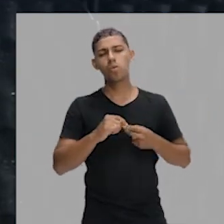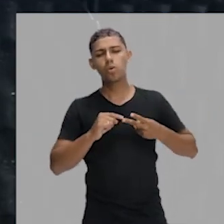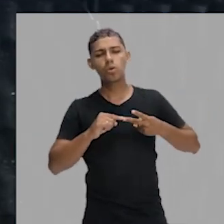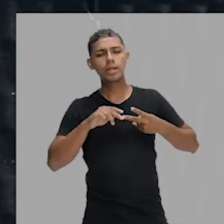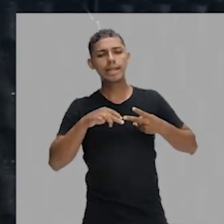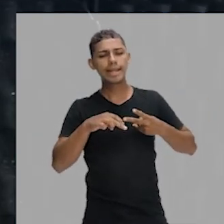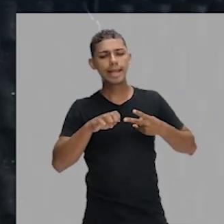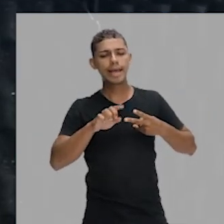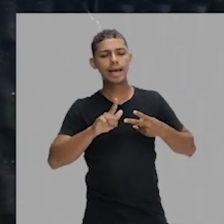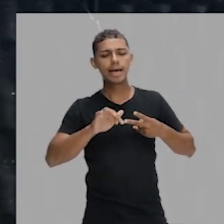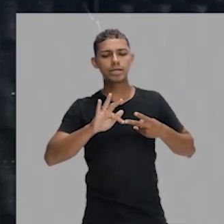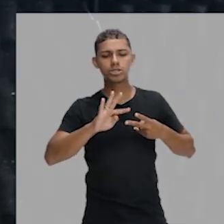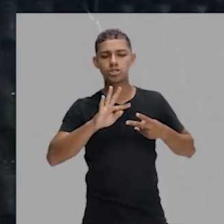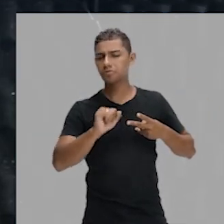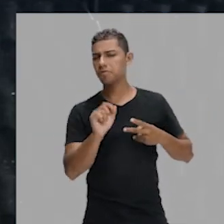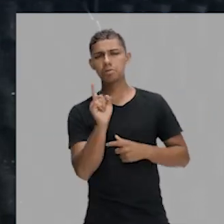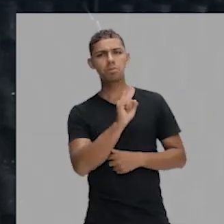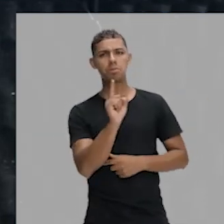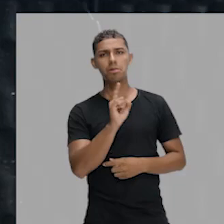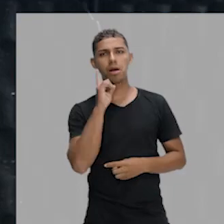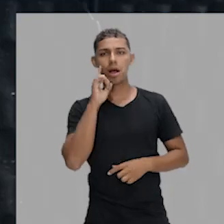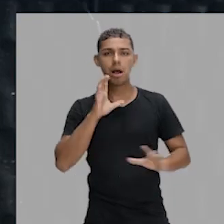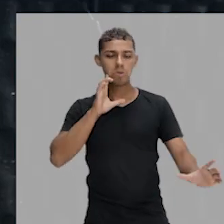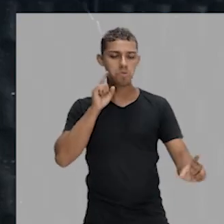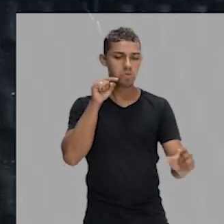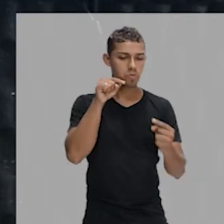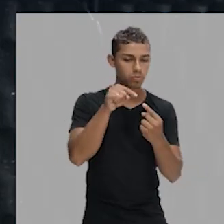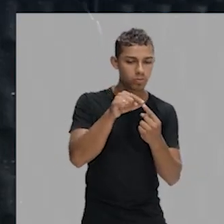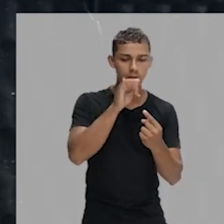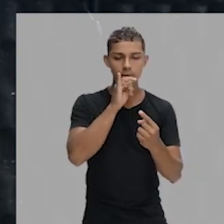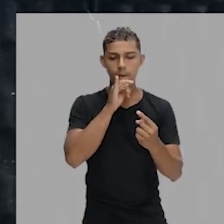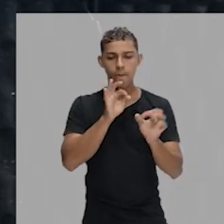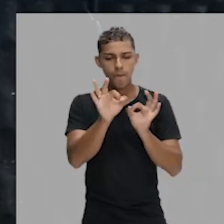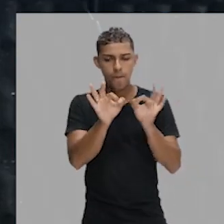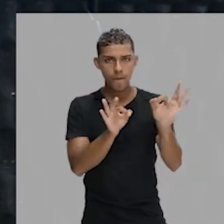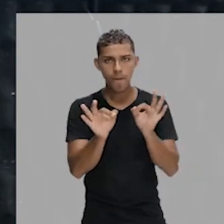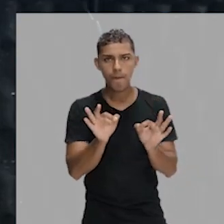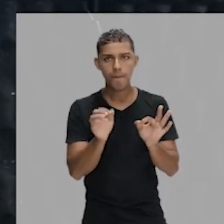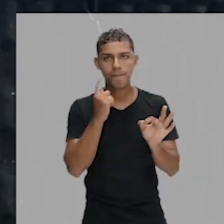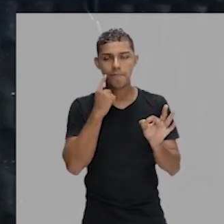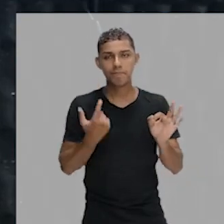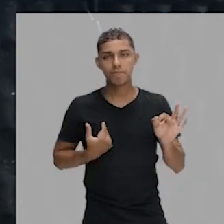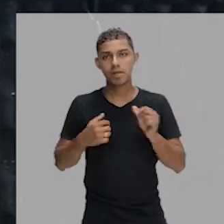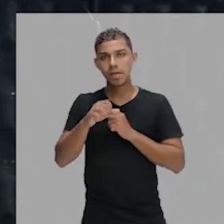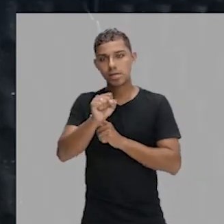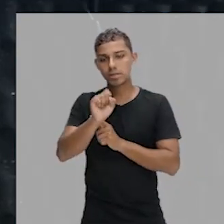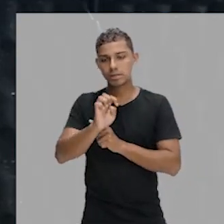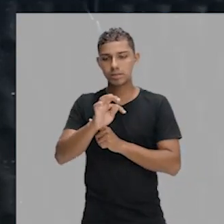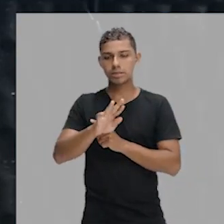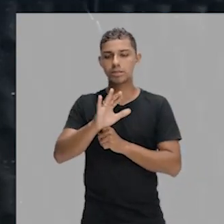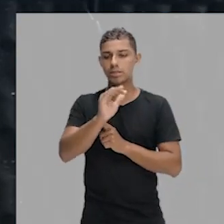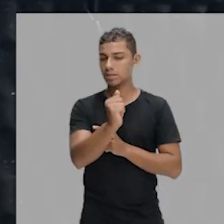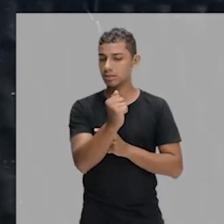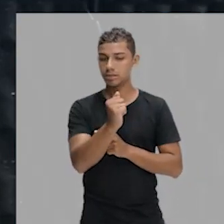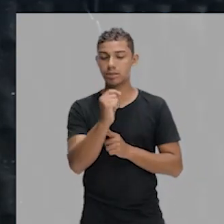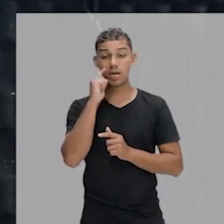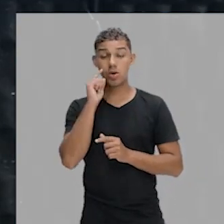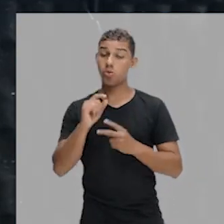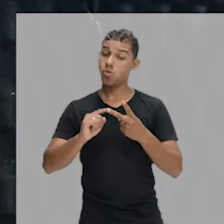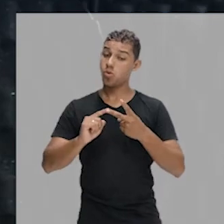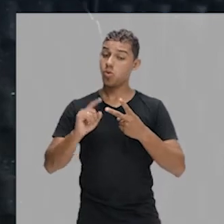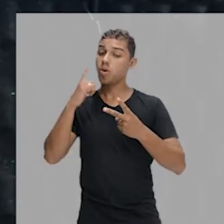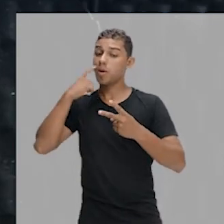e aí, portanto, ela identifica a organização da sentença, ou para te identificar o tempo